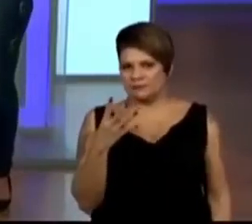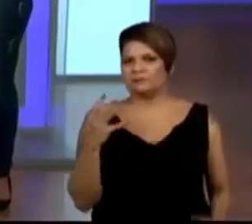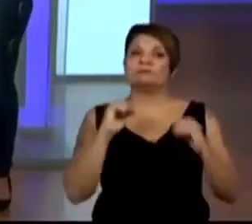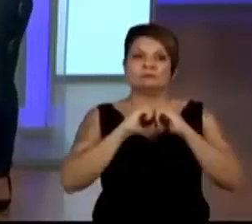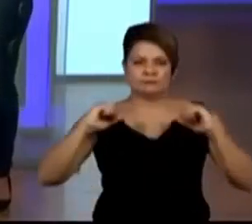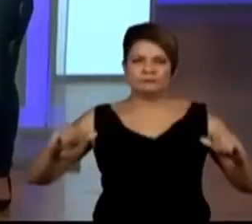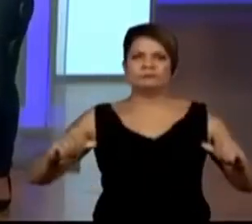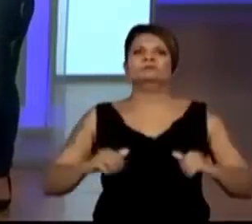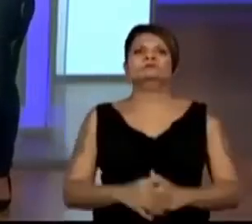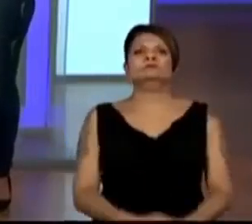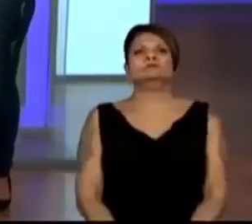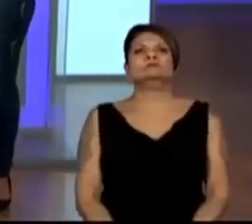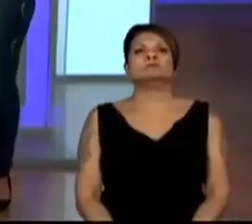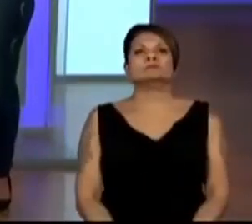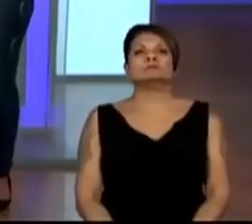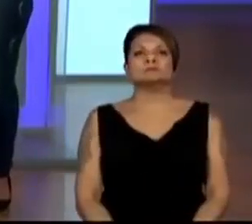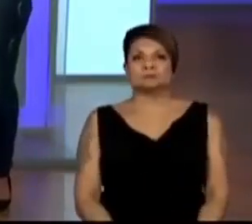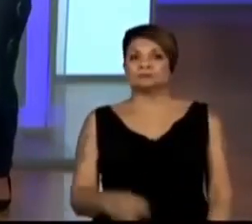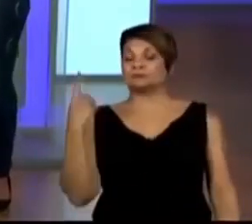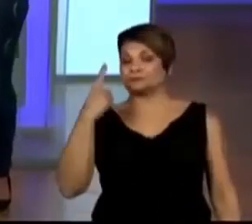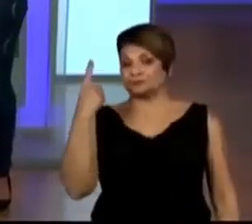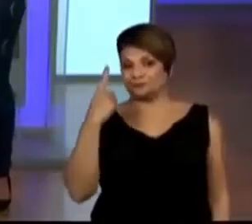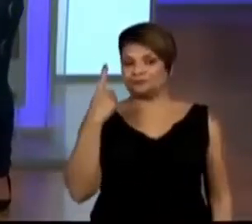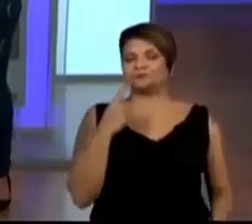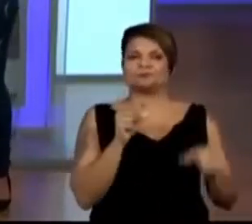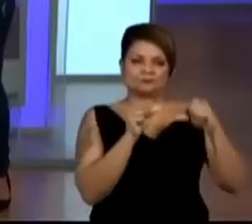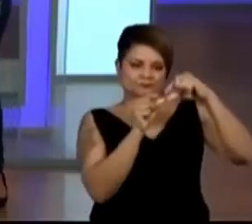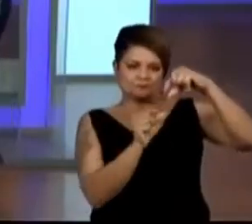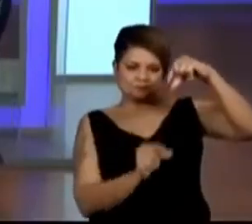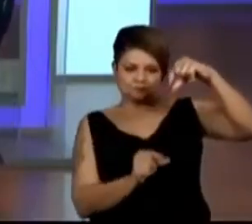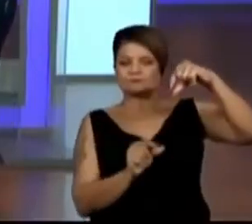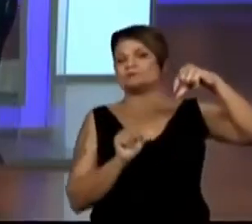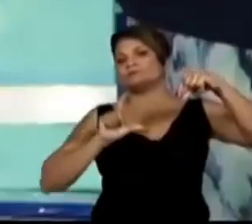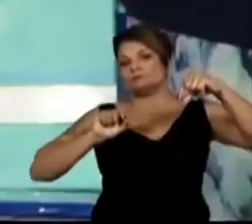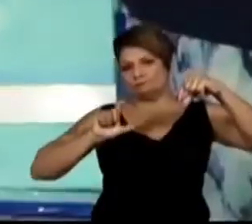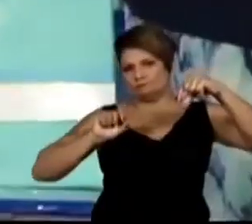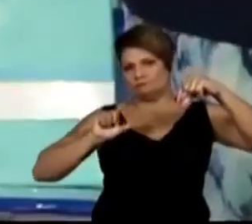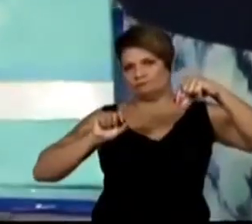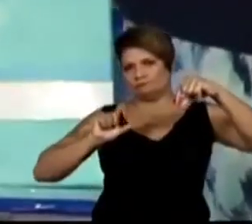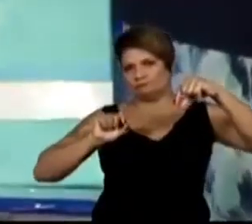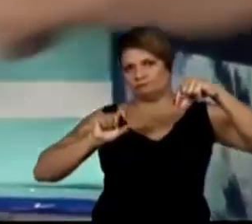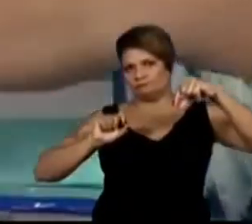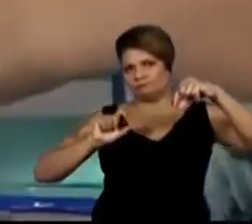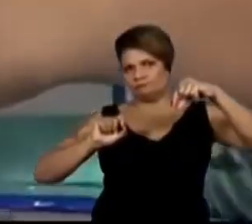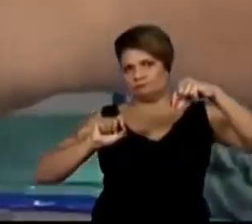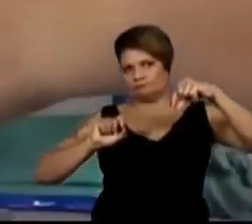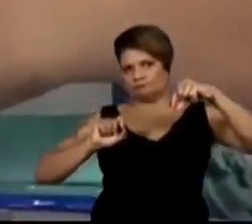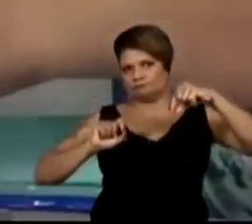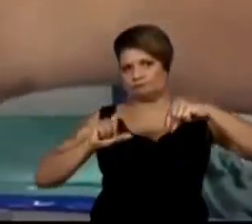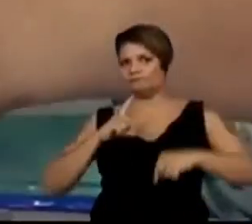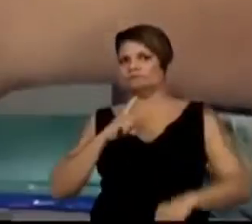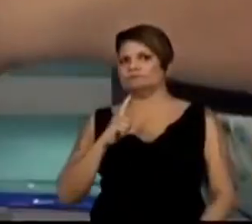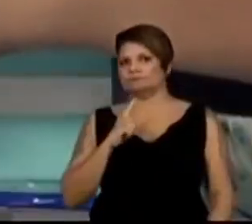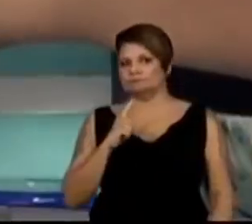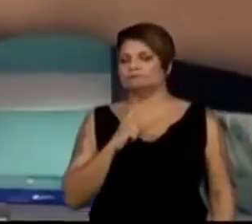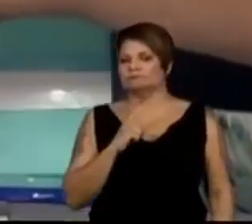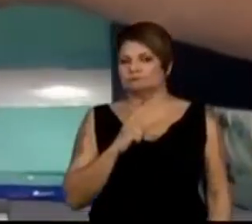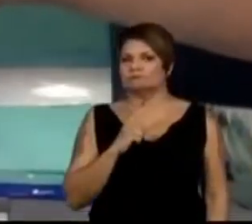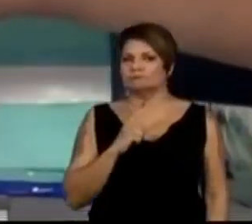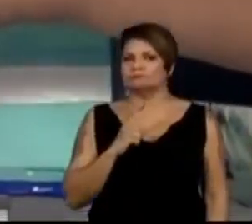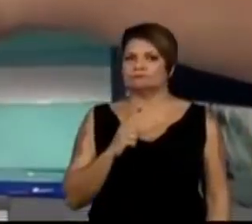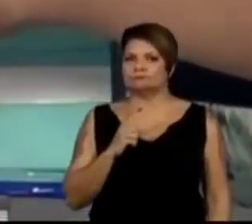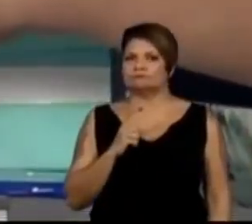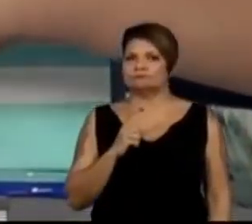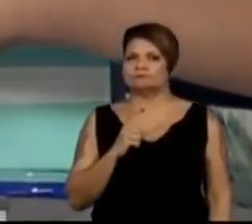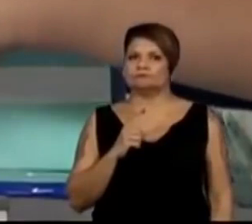separar o 13, ó. Então, nessa barrinha eu tenho 10, e aqui eu tenho, que é a dezena, e aqui eu